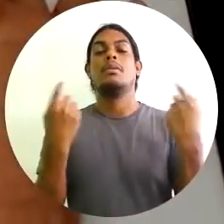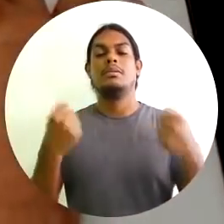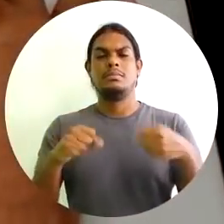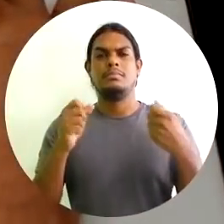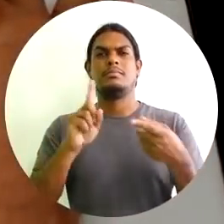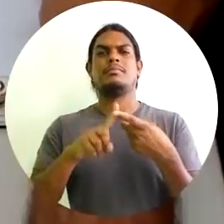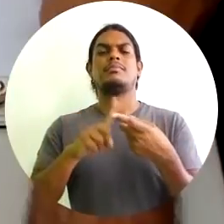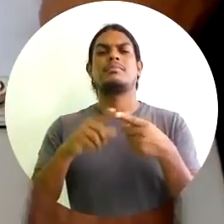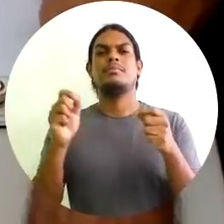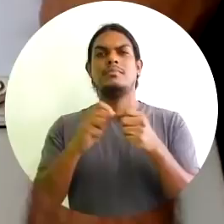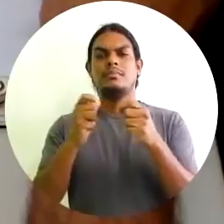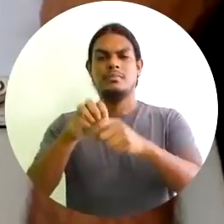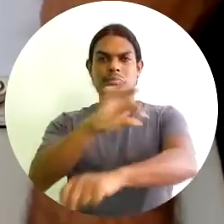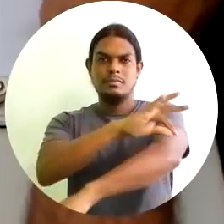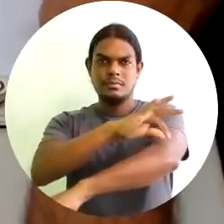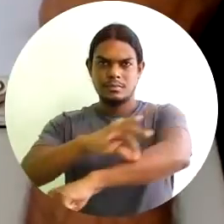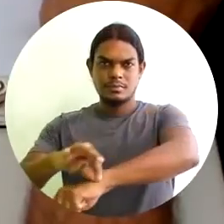instrumentos.